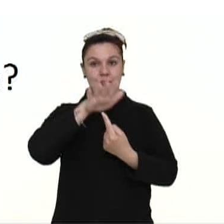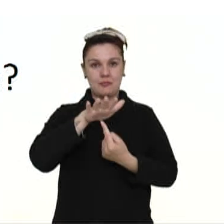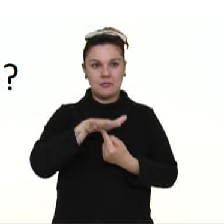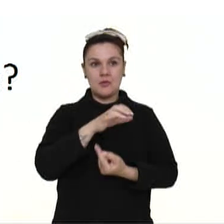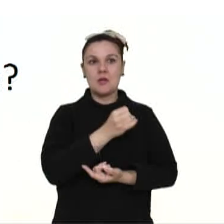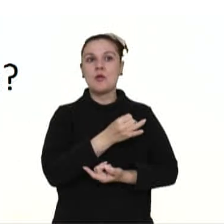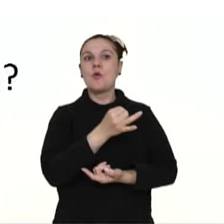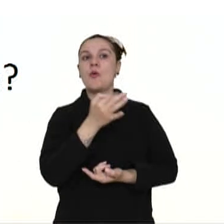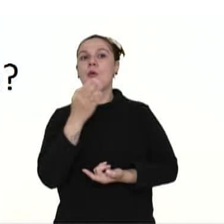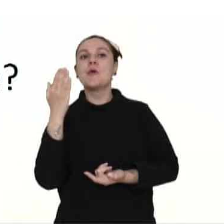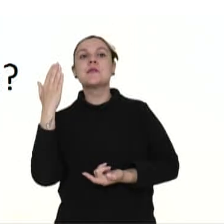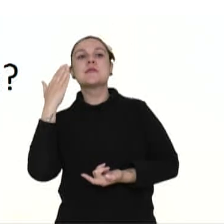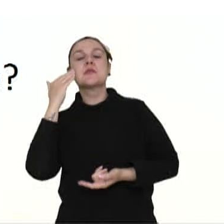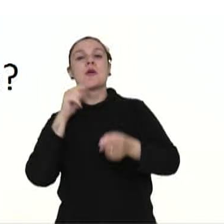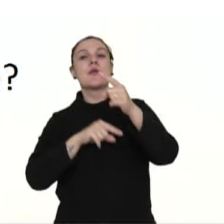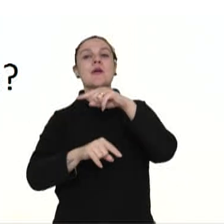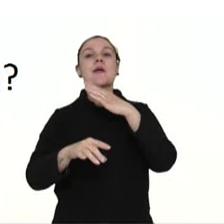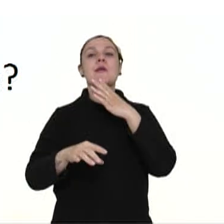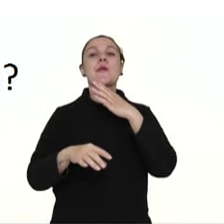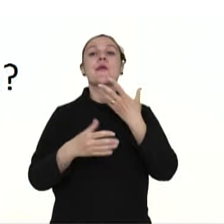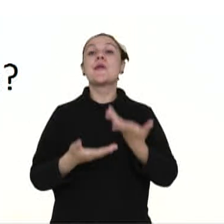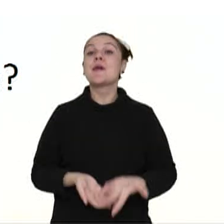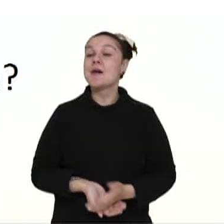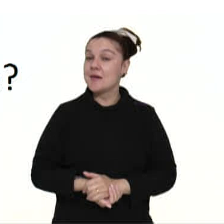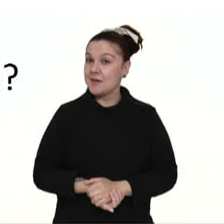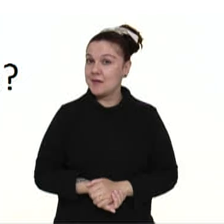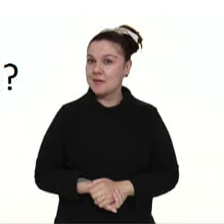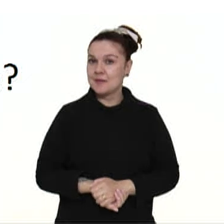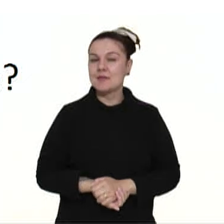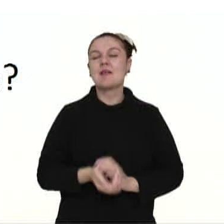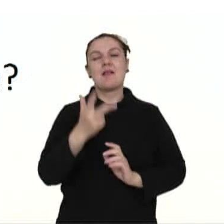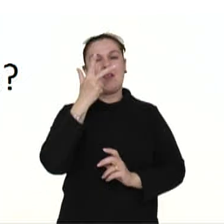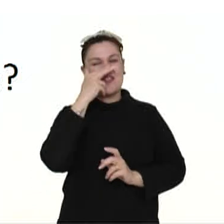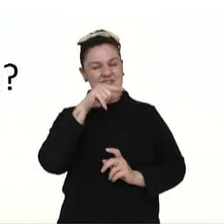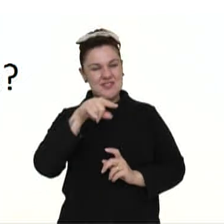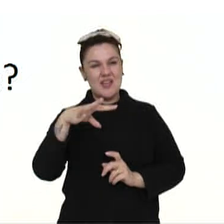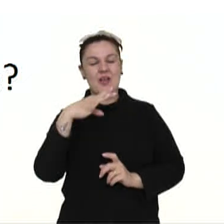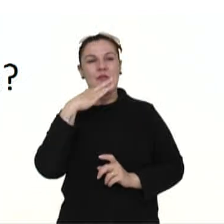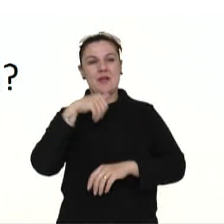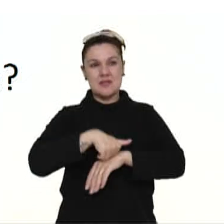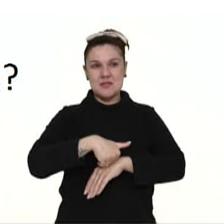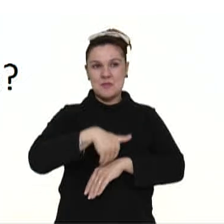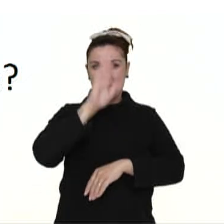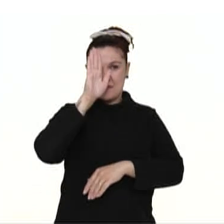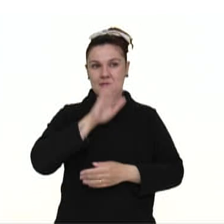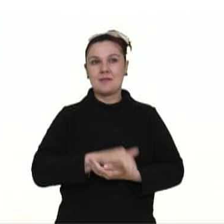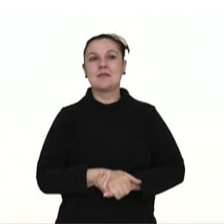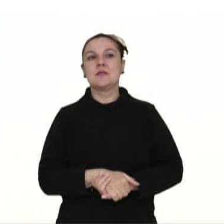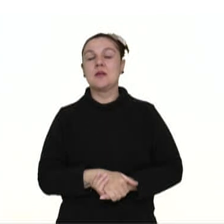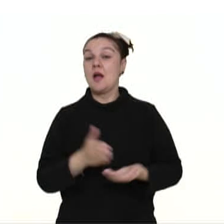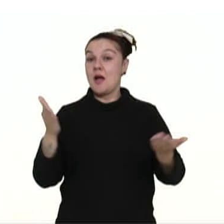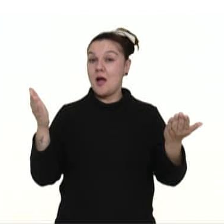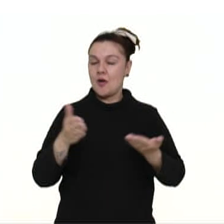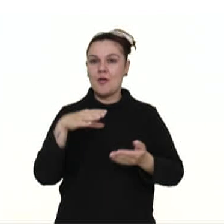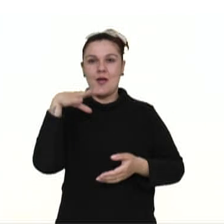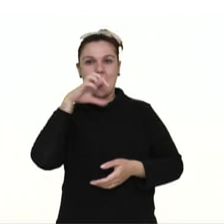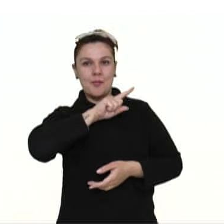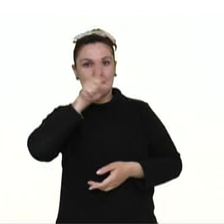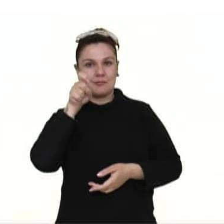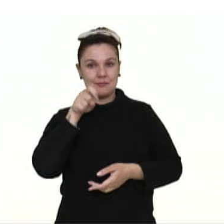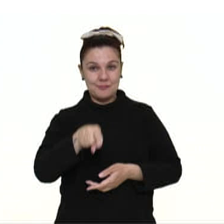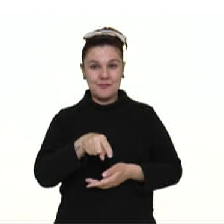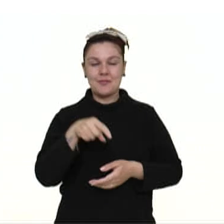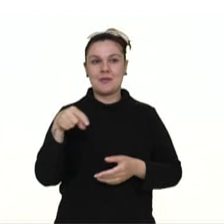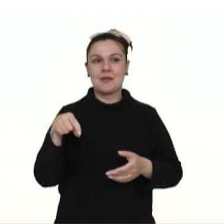outros saberes afro-paranaenses você conhece? Aposto que você conhece algum. E já vamos de